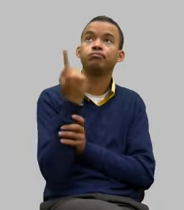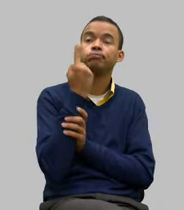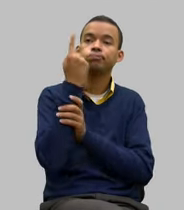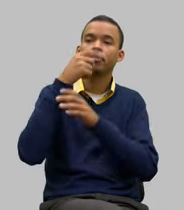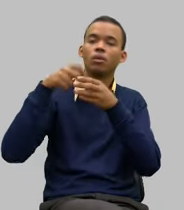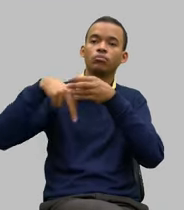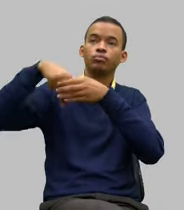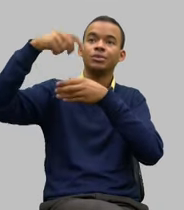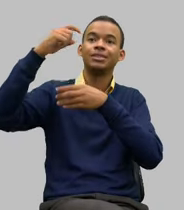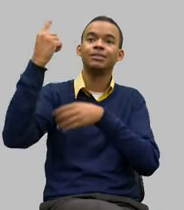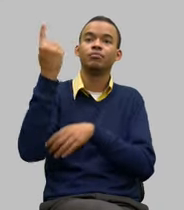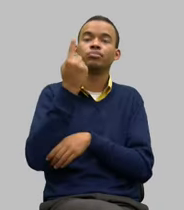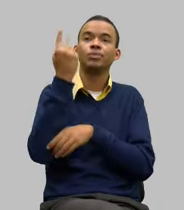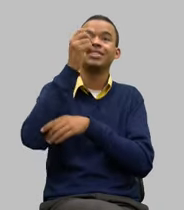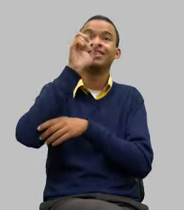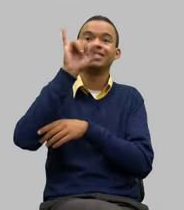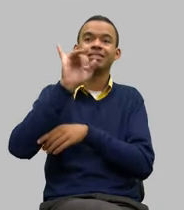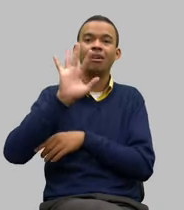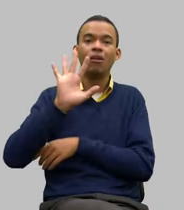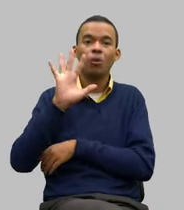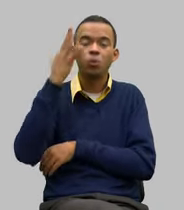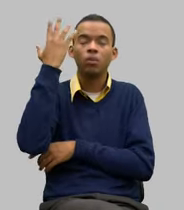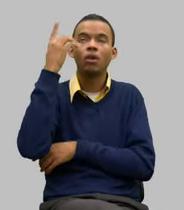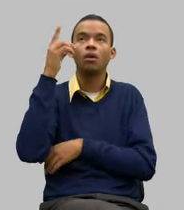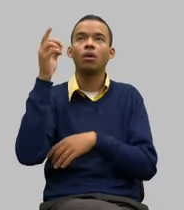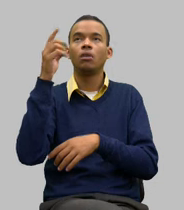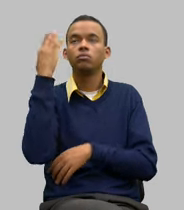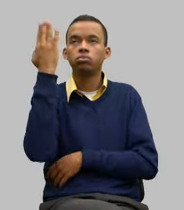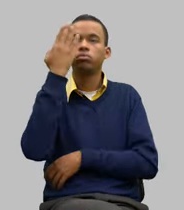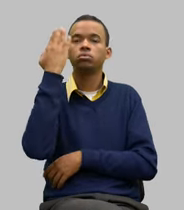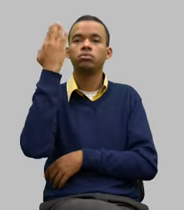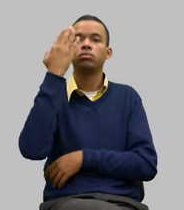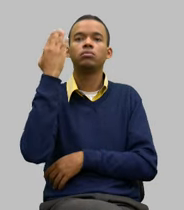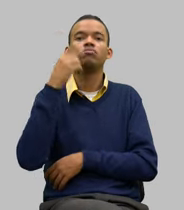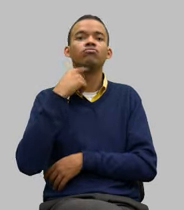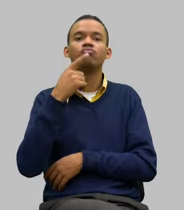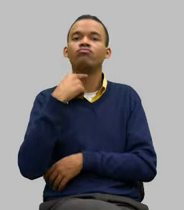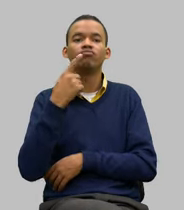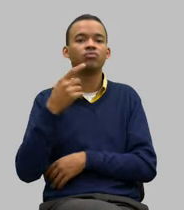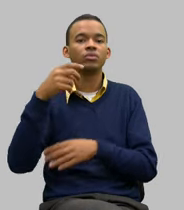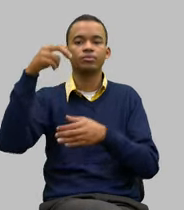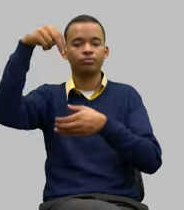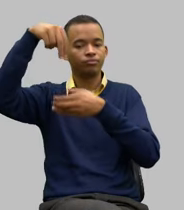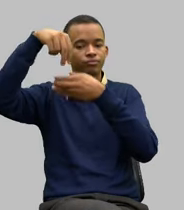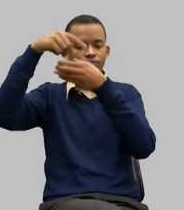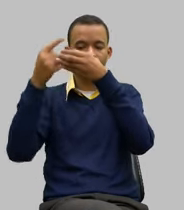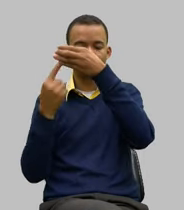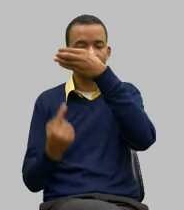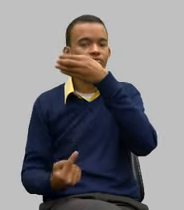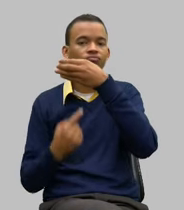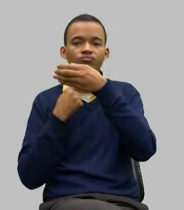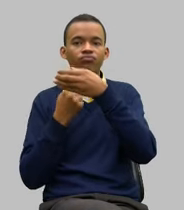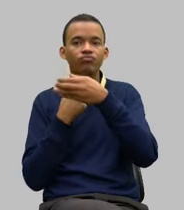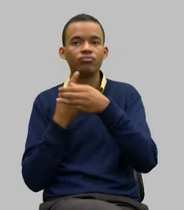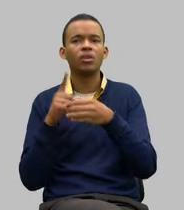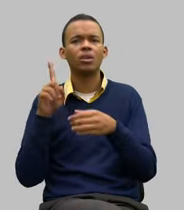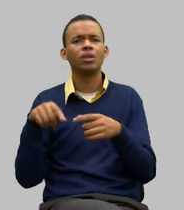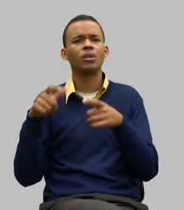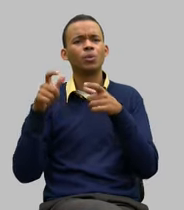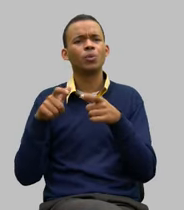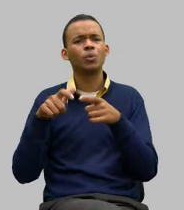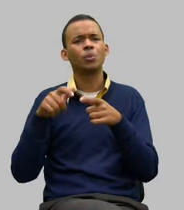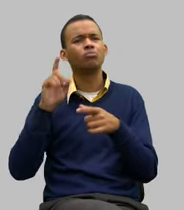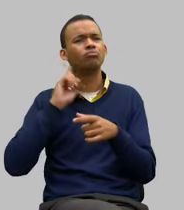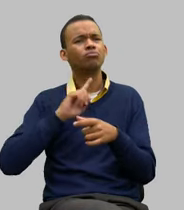passar mal lá ele não consegue descer Só através de rapel né tô tentando lembrar aqui da unidade aqui na região sul ou